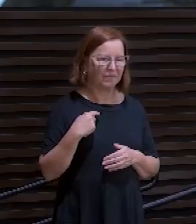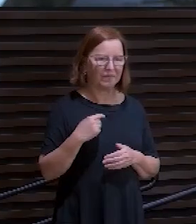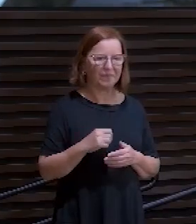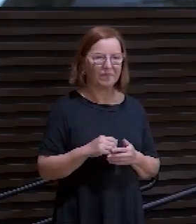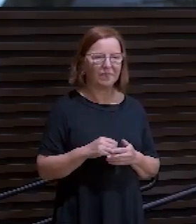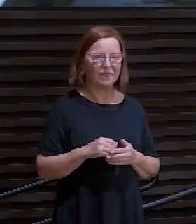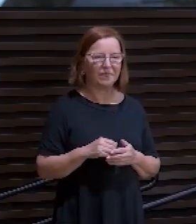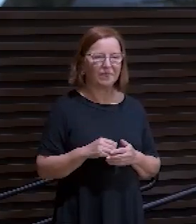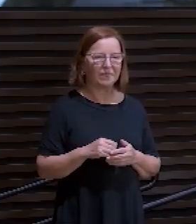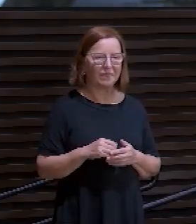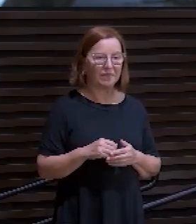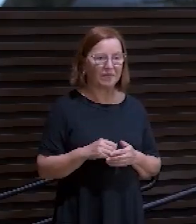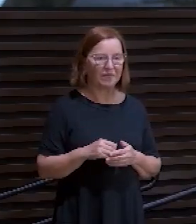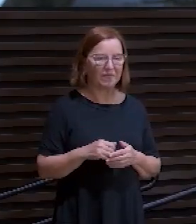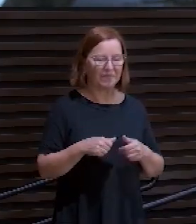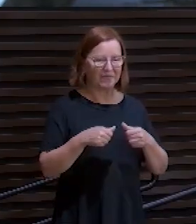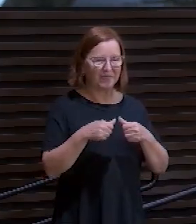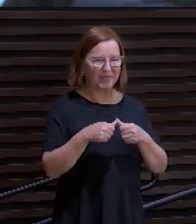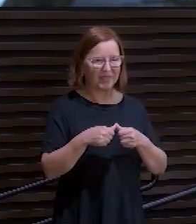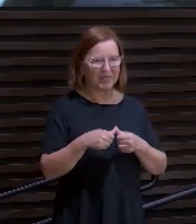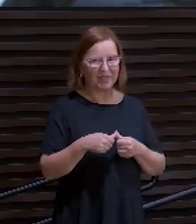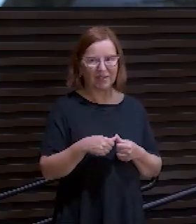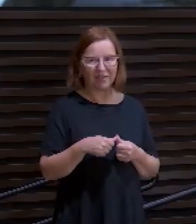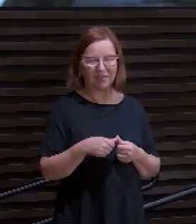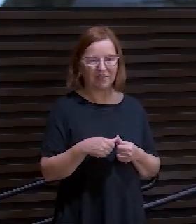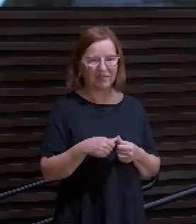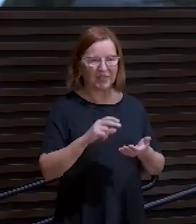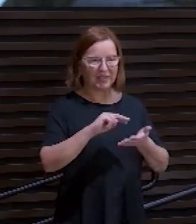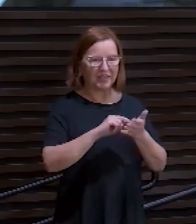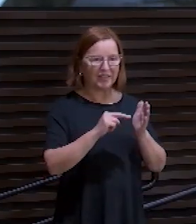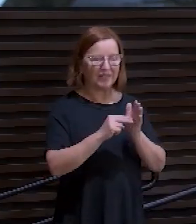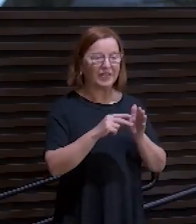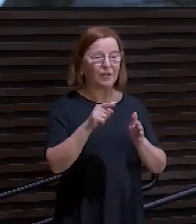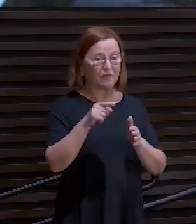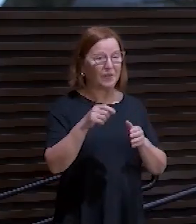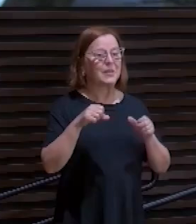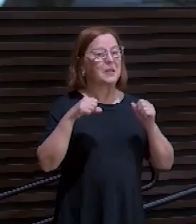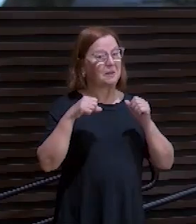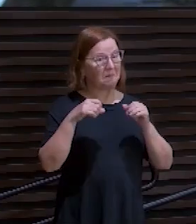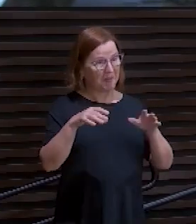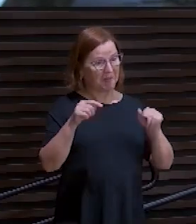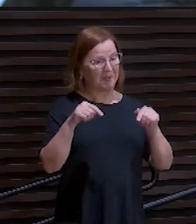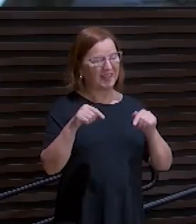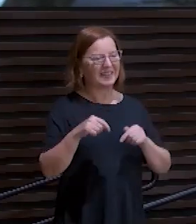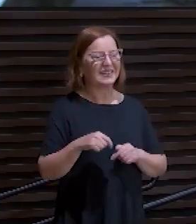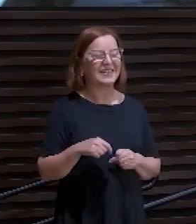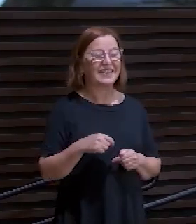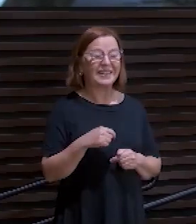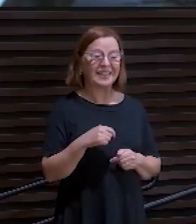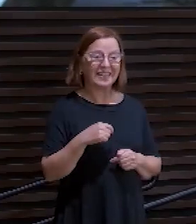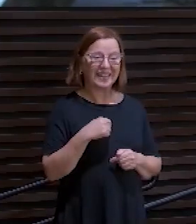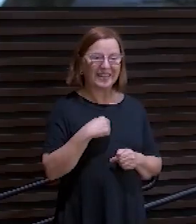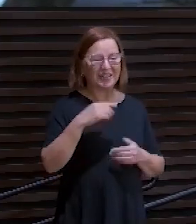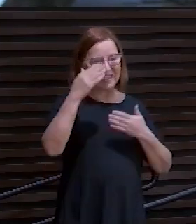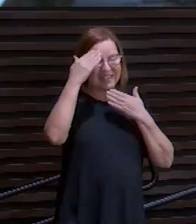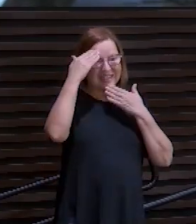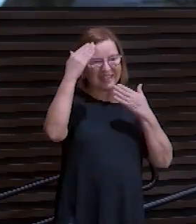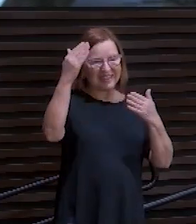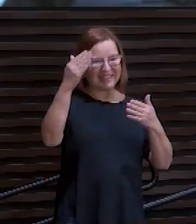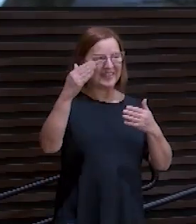tempo. E isso é sinal de que vocês são muito abençoados aqui. Então, agradeço pela